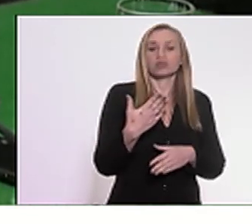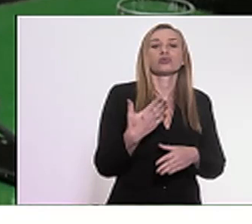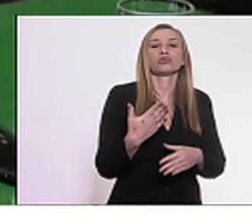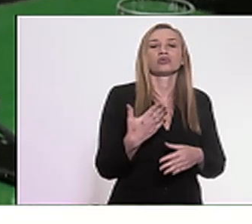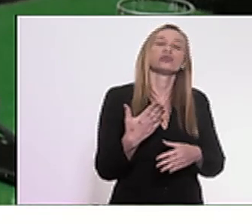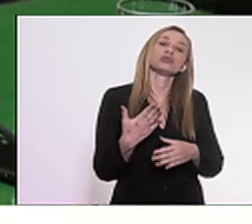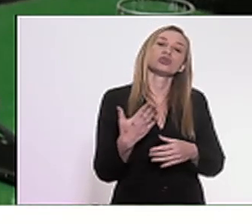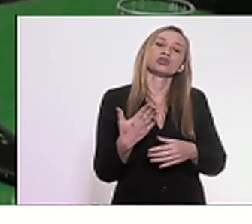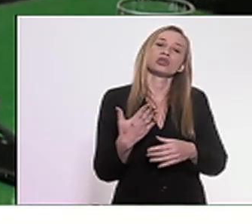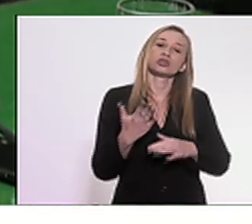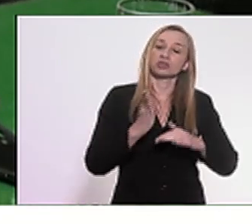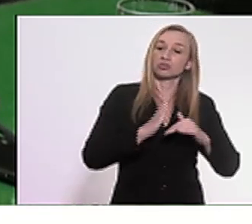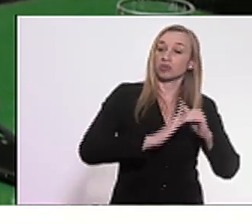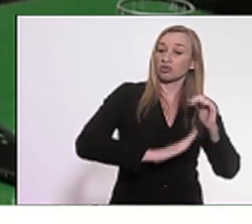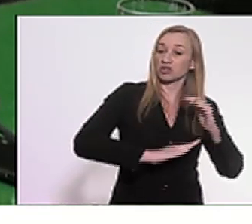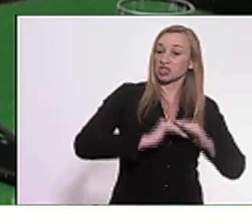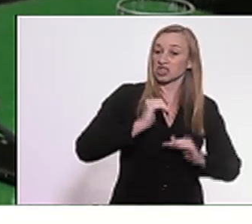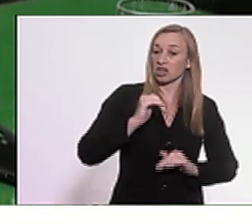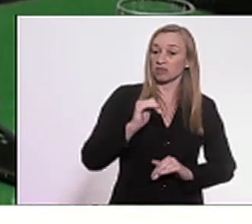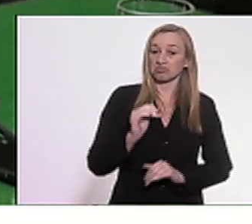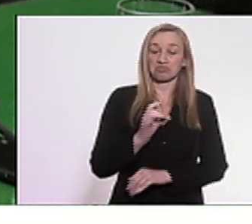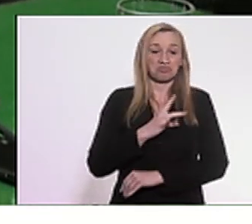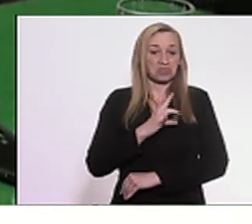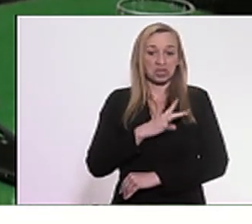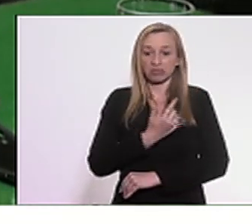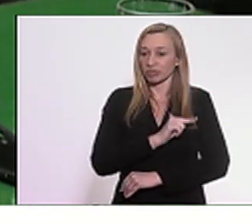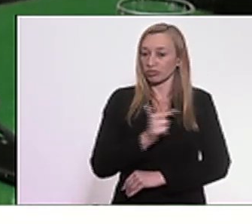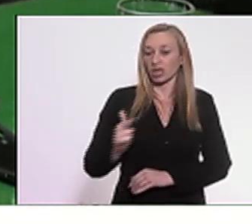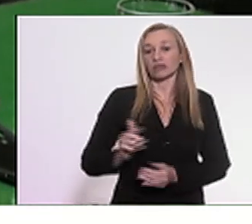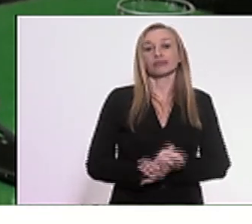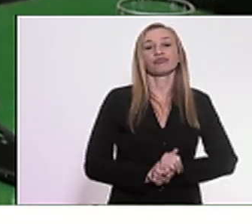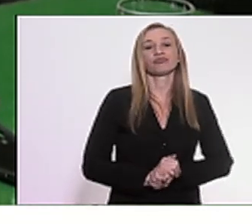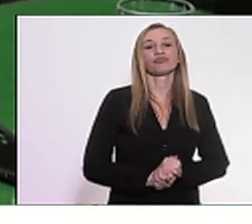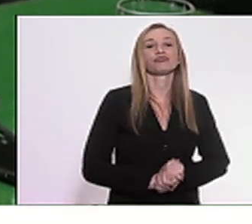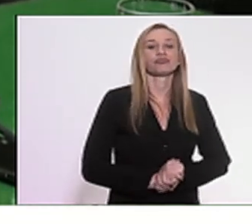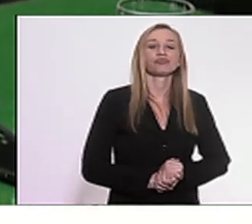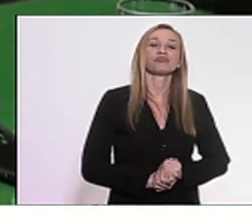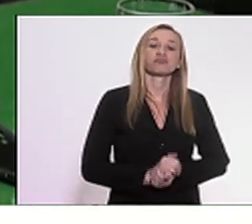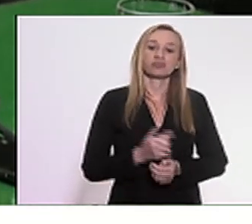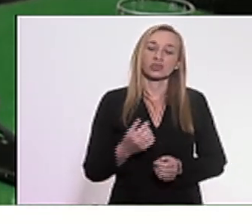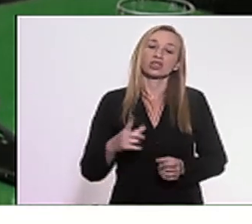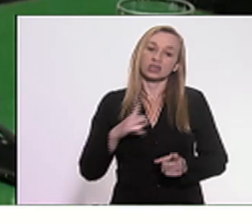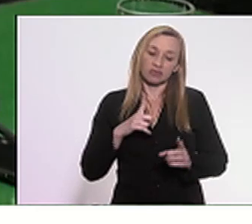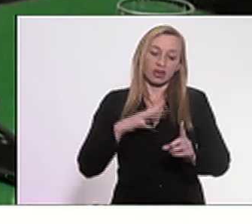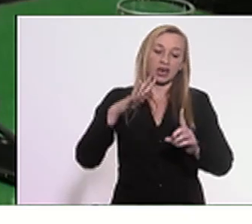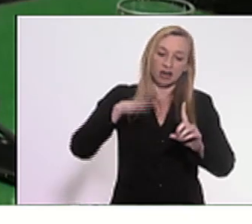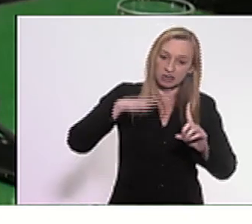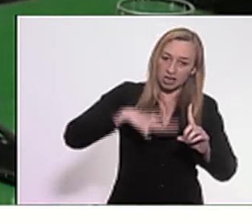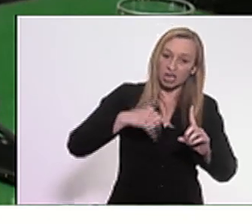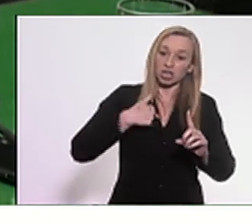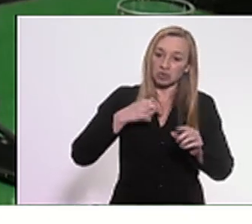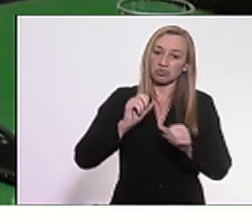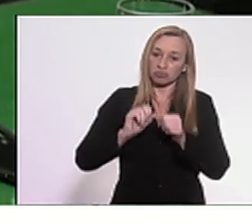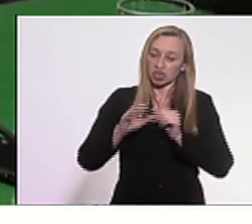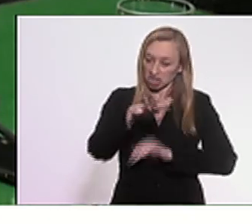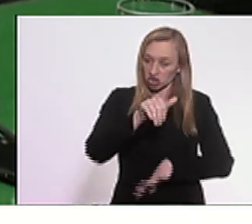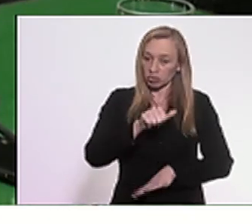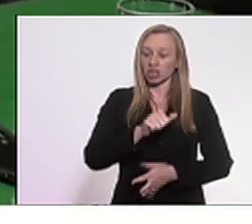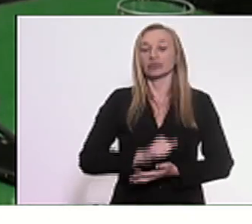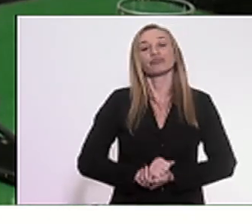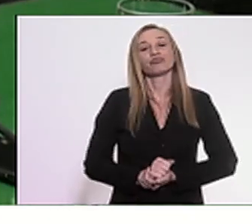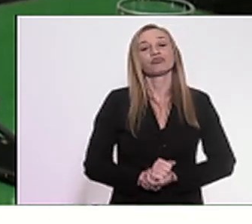aqui na comissão de convocá-lo, o farei, independente de qualquer